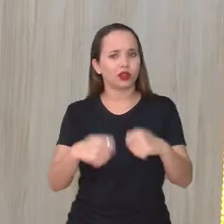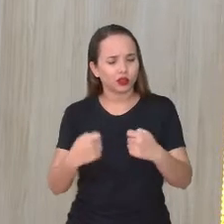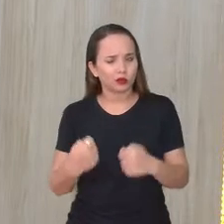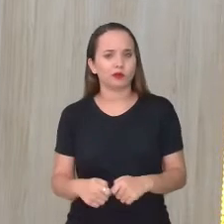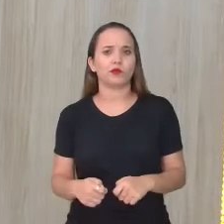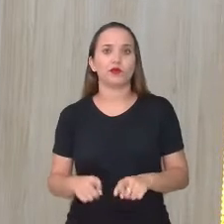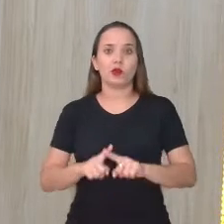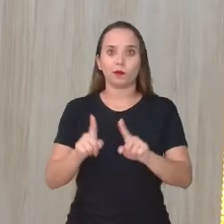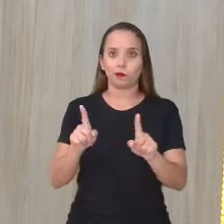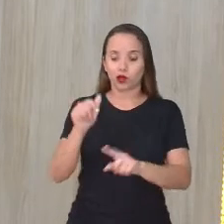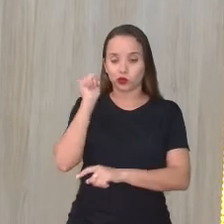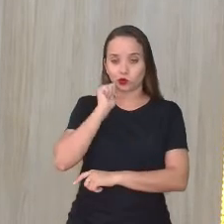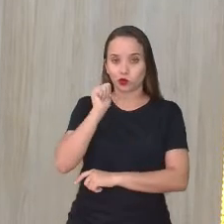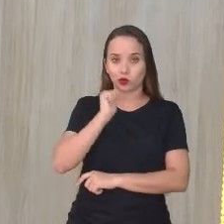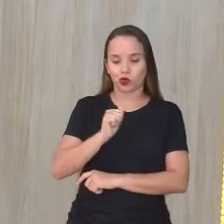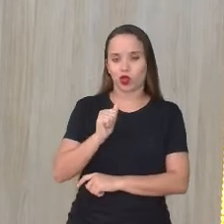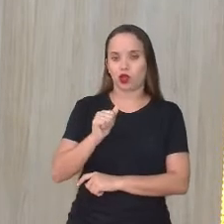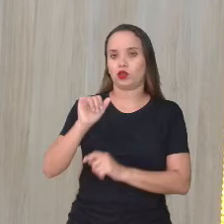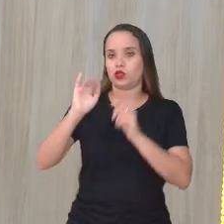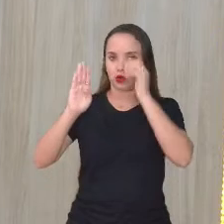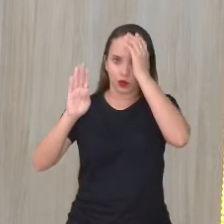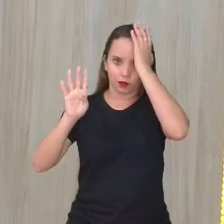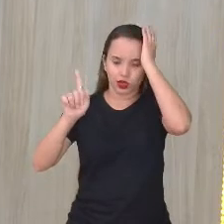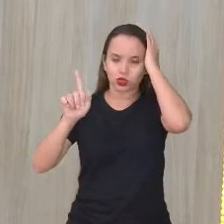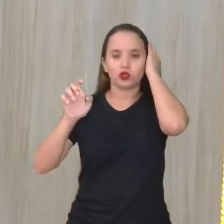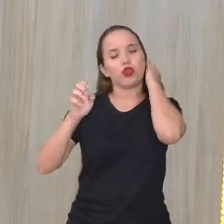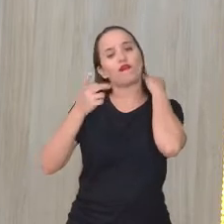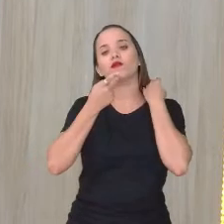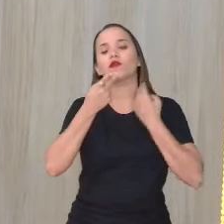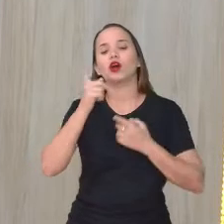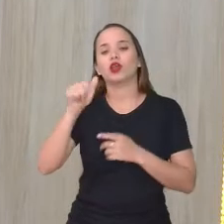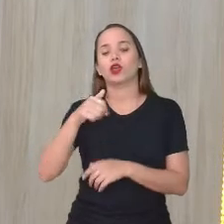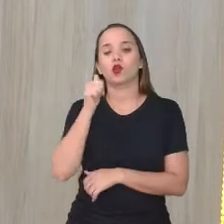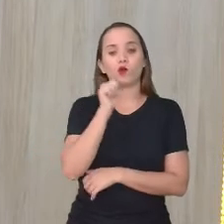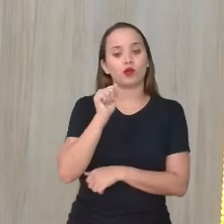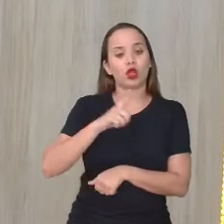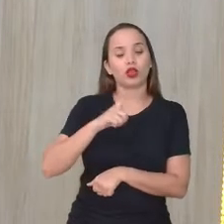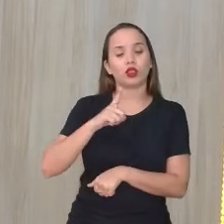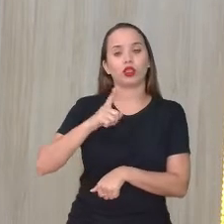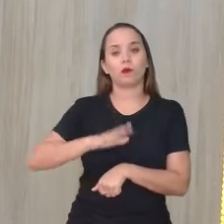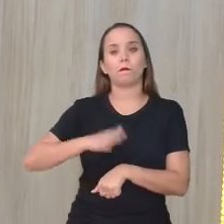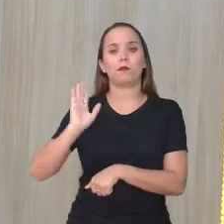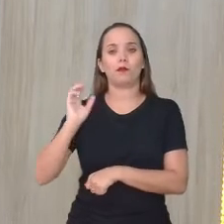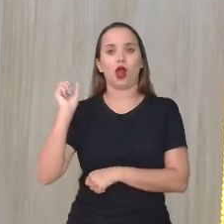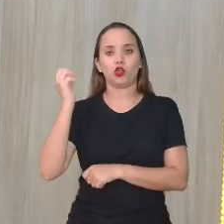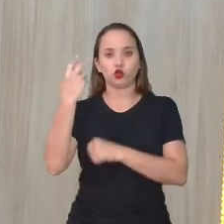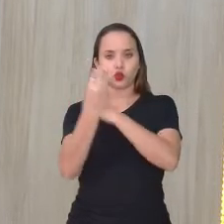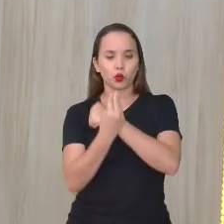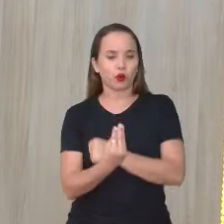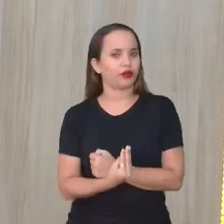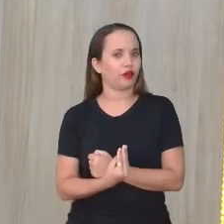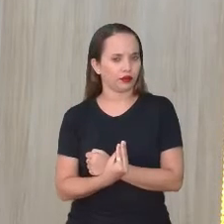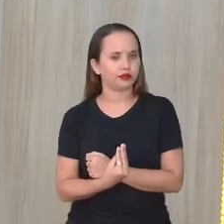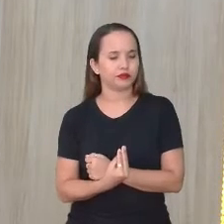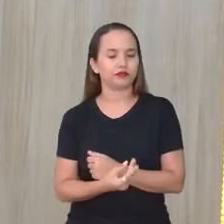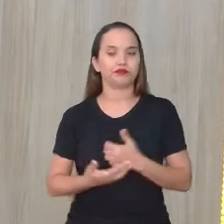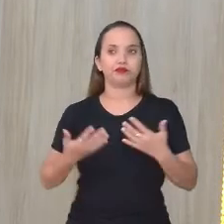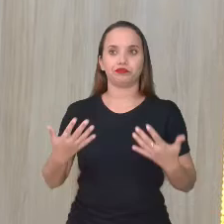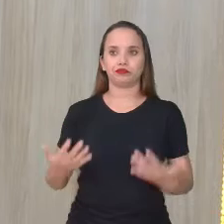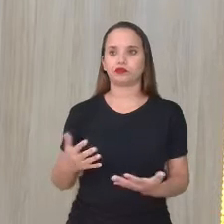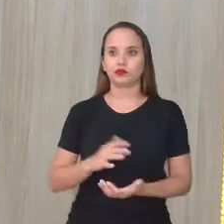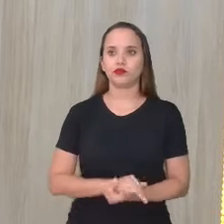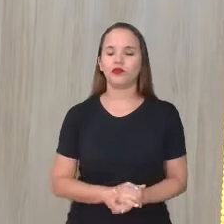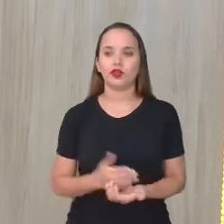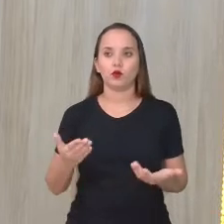segundo o IBGE, costumam ter esse cuidado maior do que os homens, tá? Então, vamos falar em